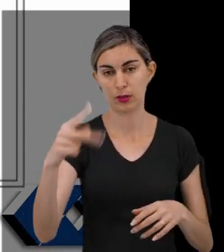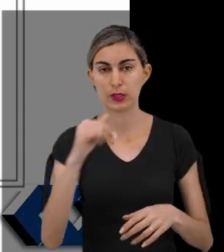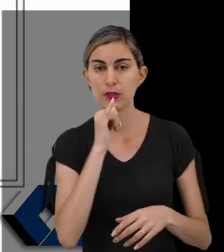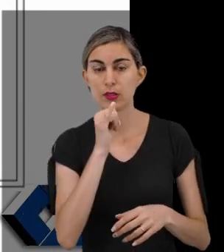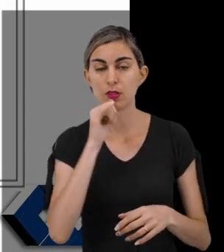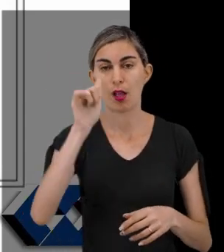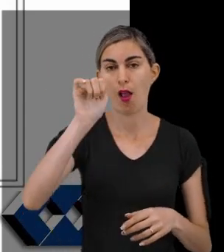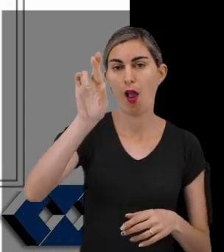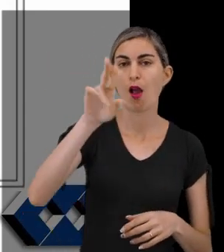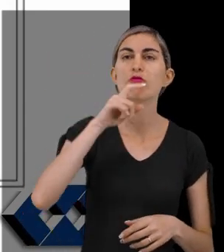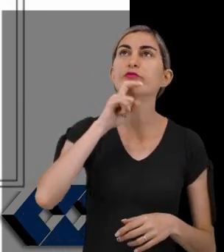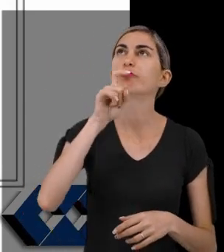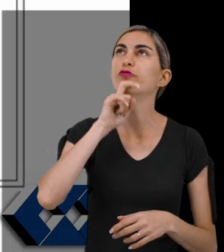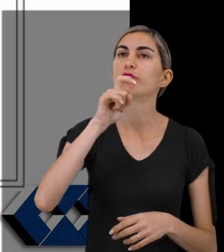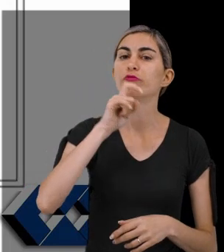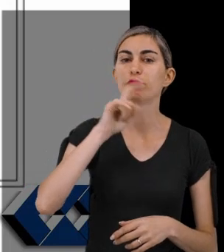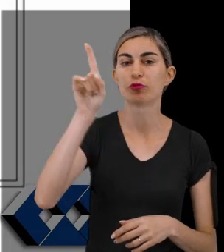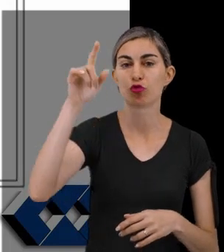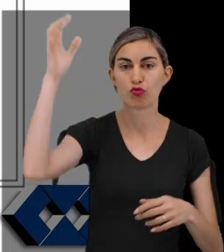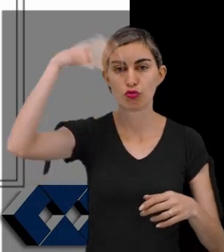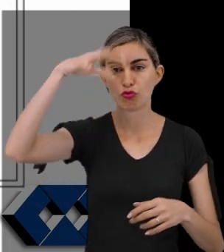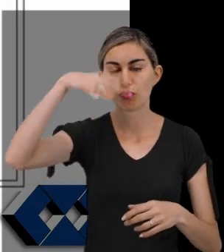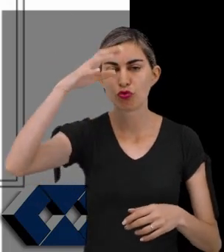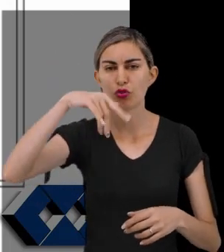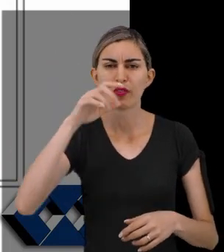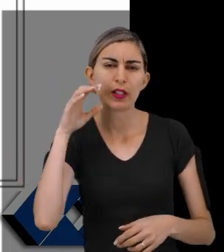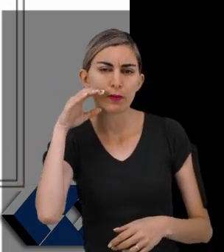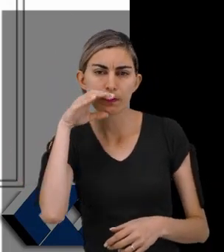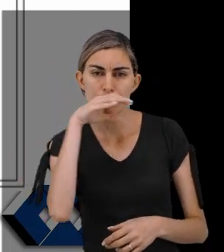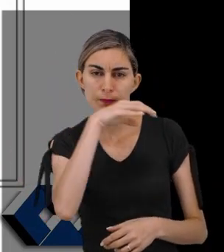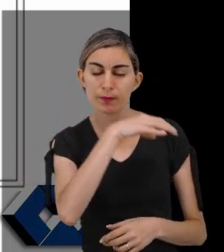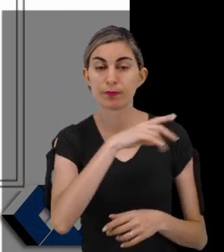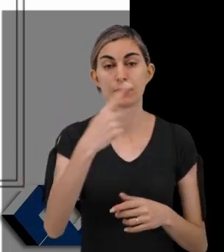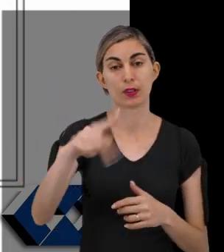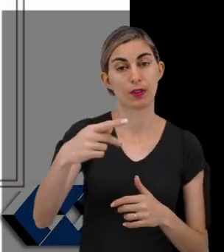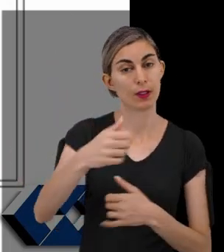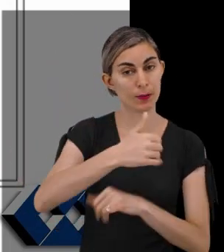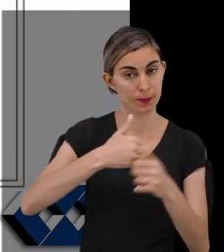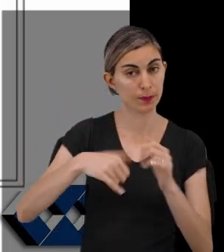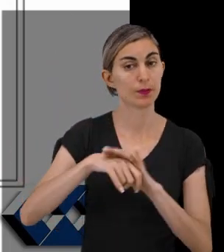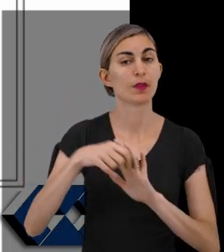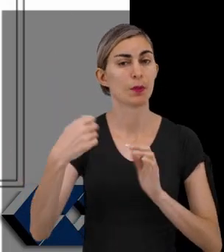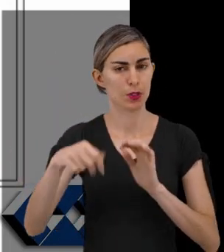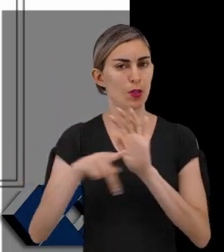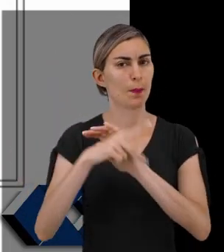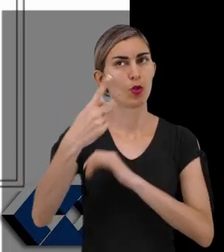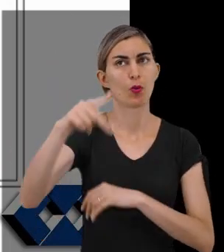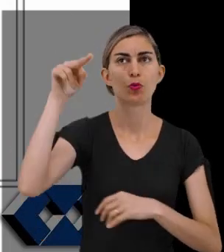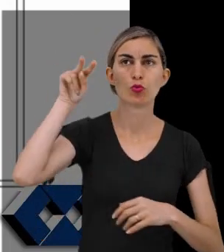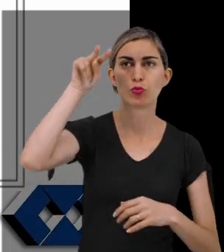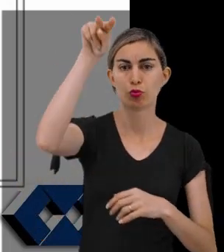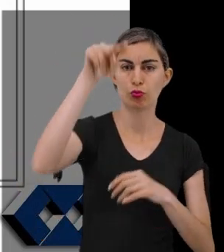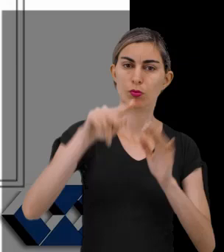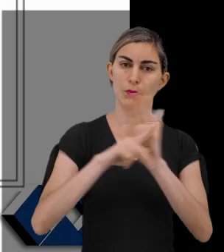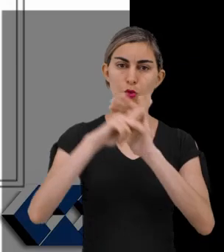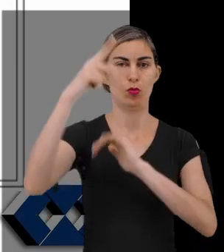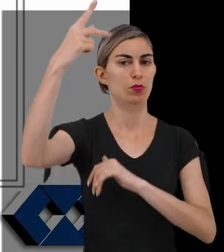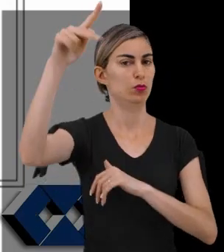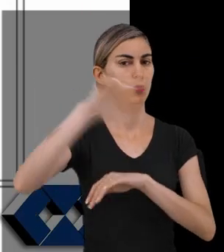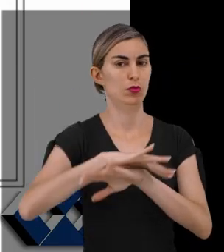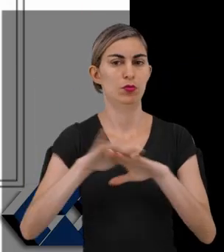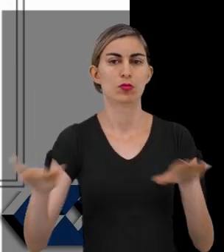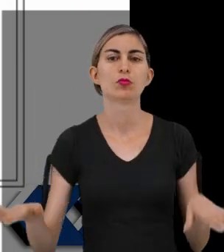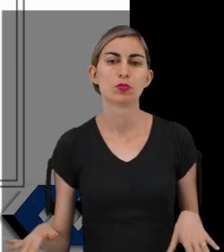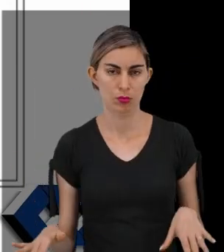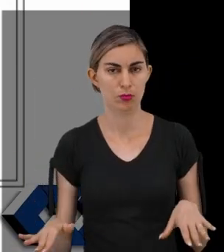exemplo, um ar-condicionado, um chuveiro elétrico. Então, esses equipamentos eles têm que ter uma tomada individual, né, e com